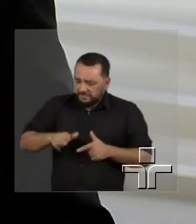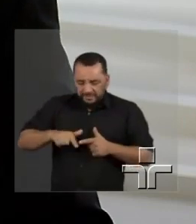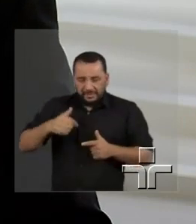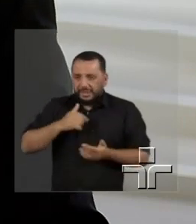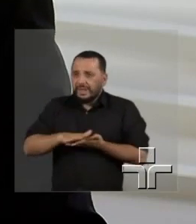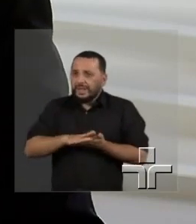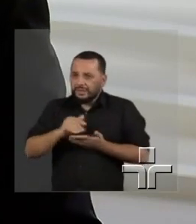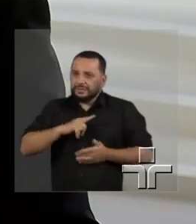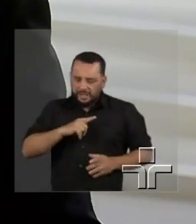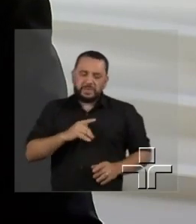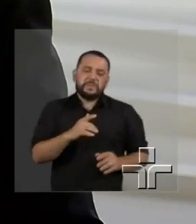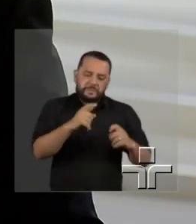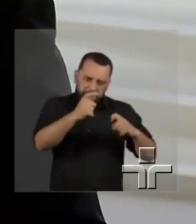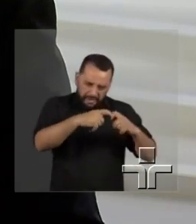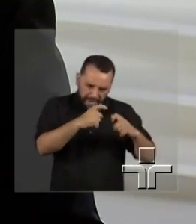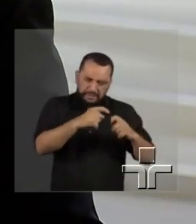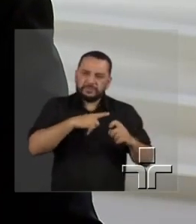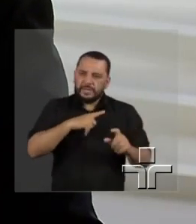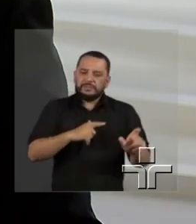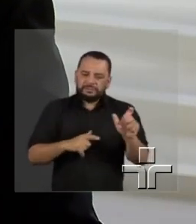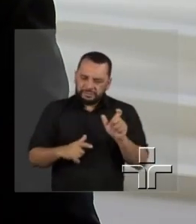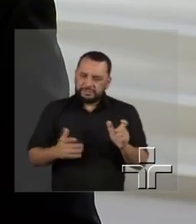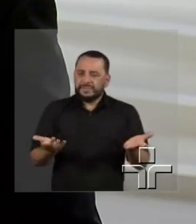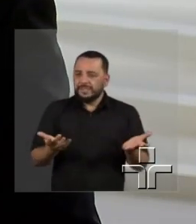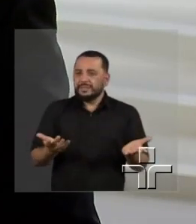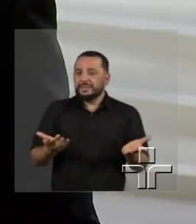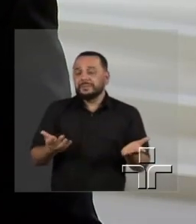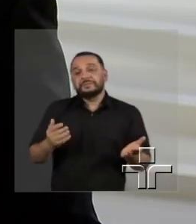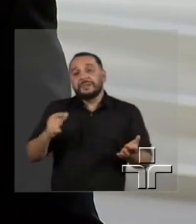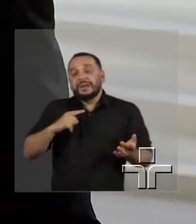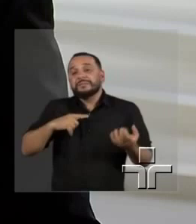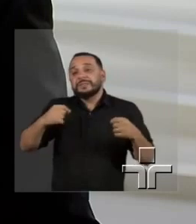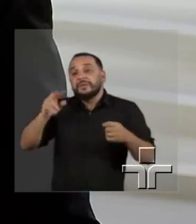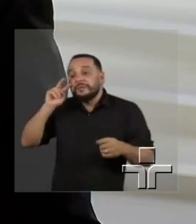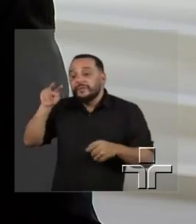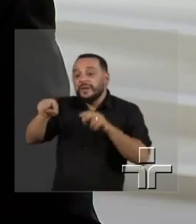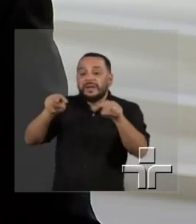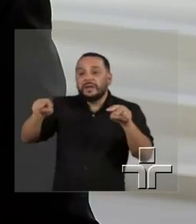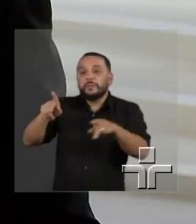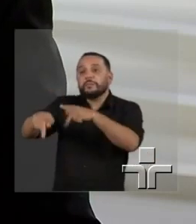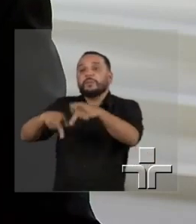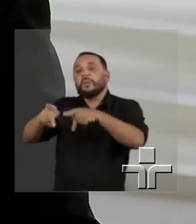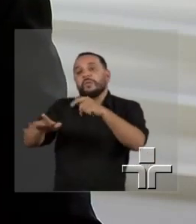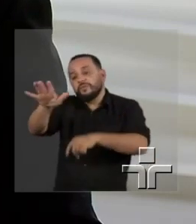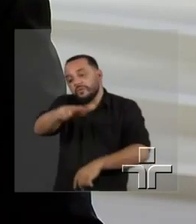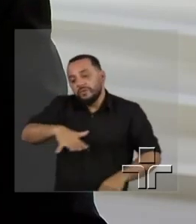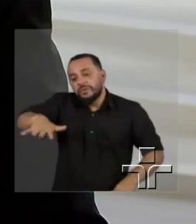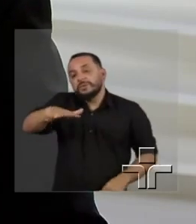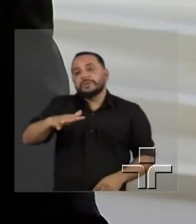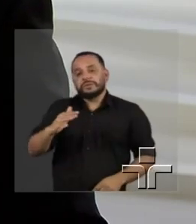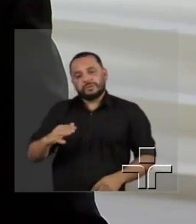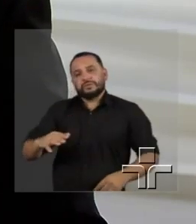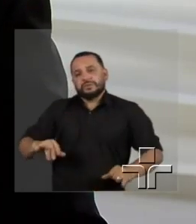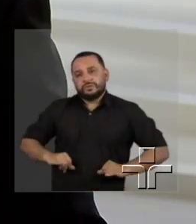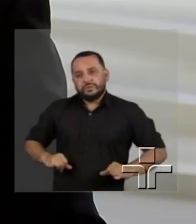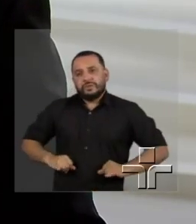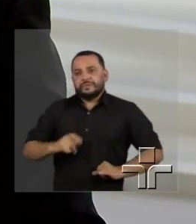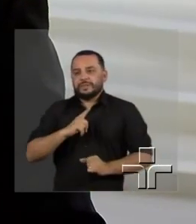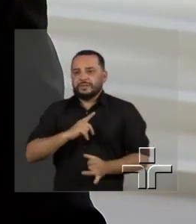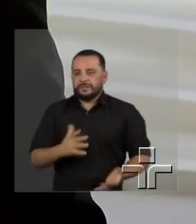o cara que está com um filho na escola, isso aí altera. E como todo trabalhador também, né? Eu queria ainda